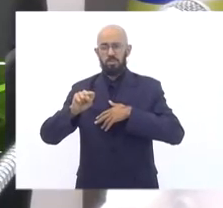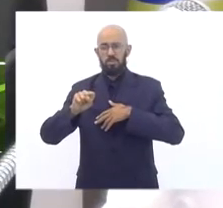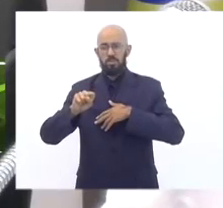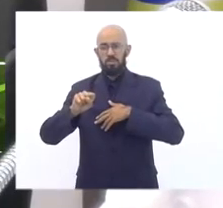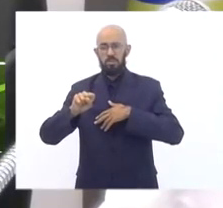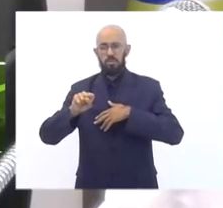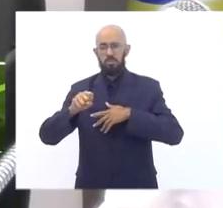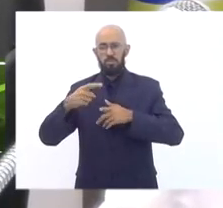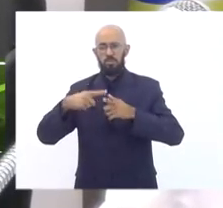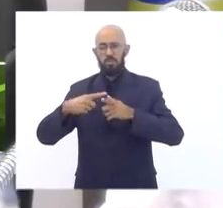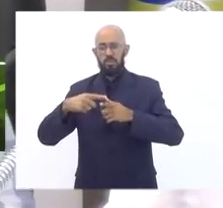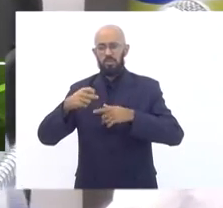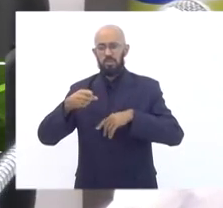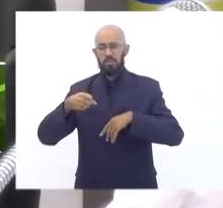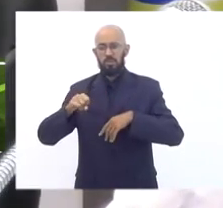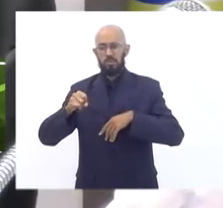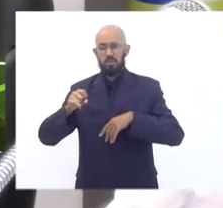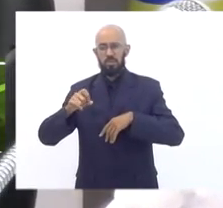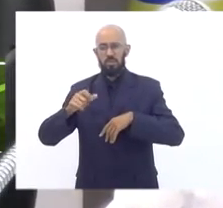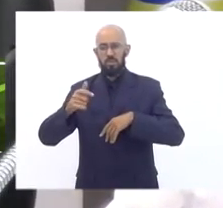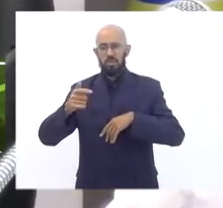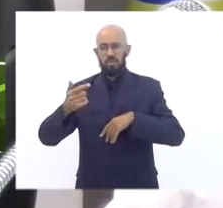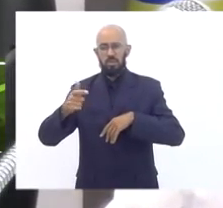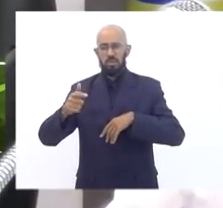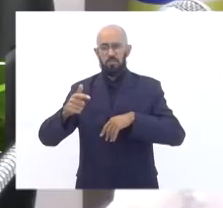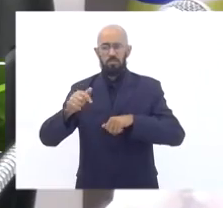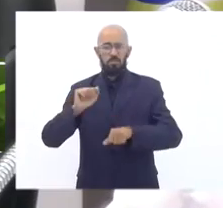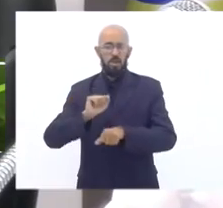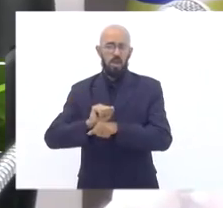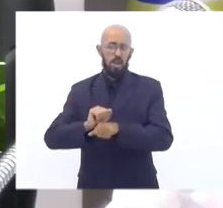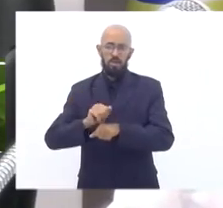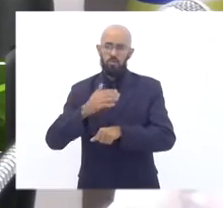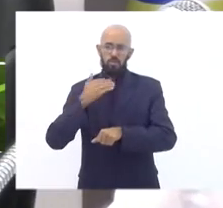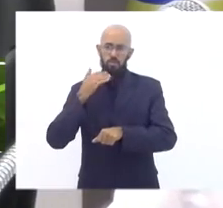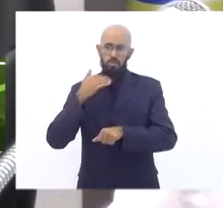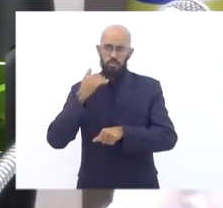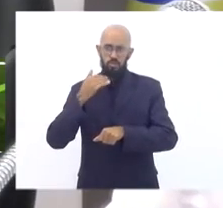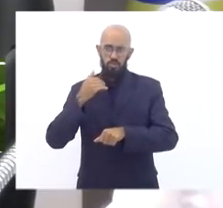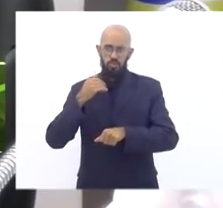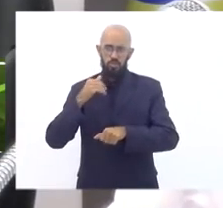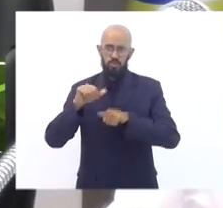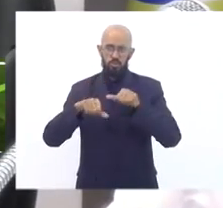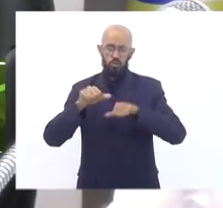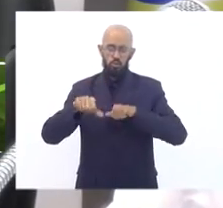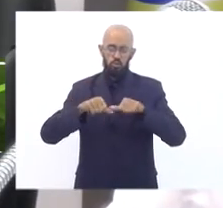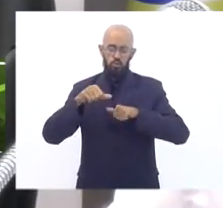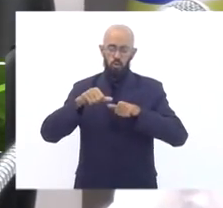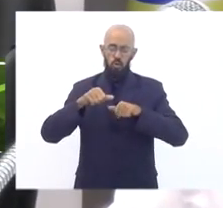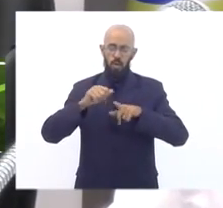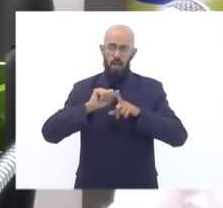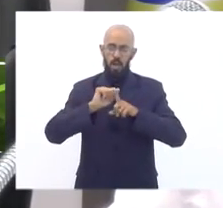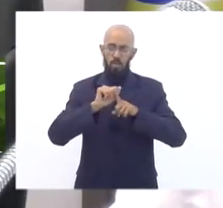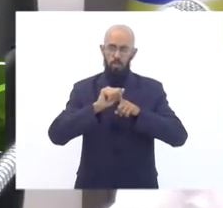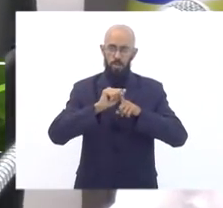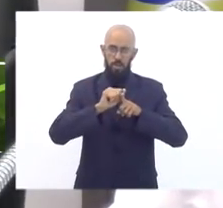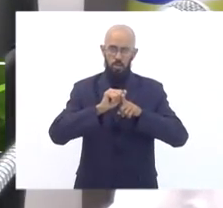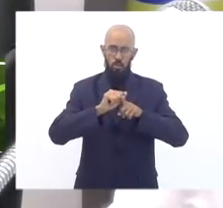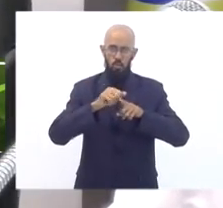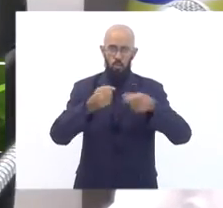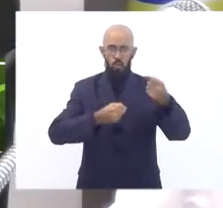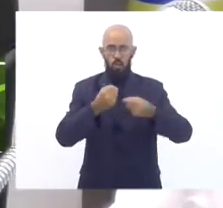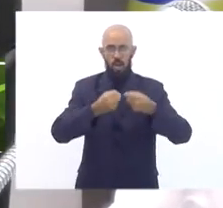nada. Esse negócio de trocar o pneu com o carro em movimento é meio difícil. Não existe essa